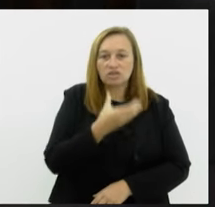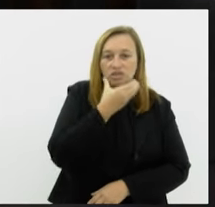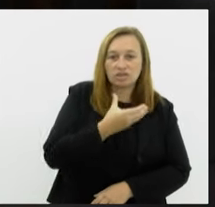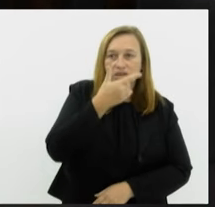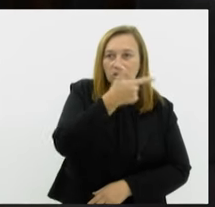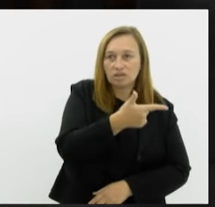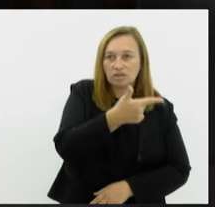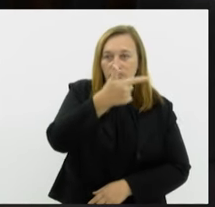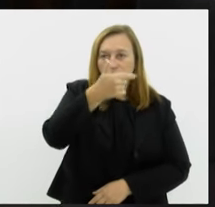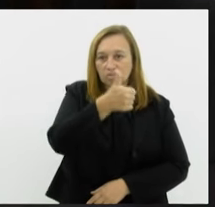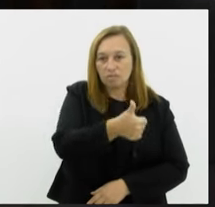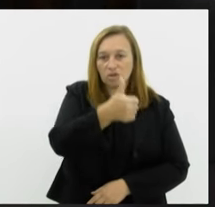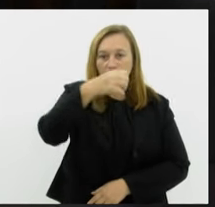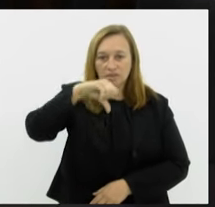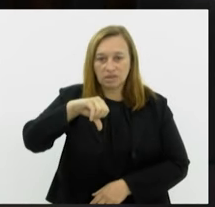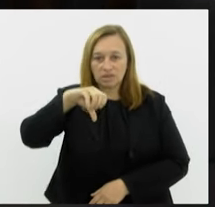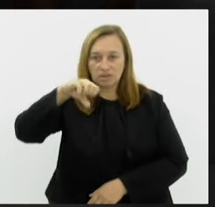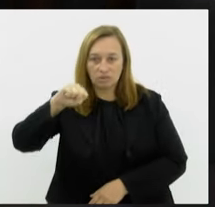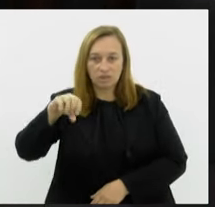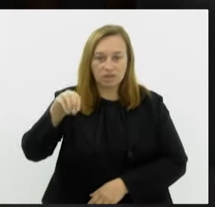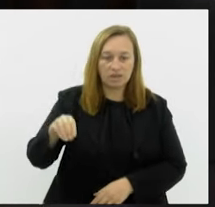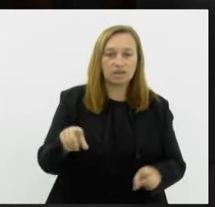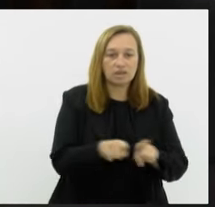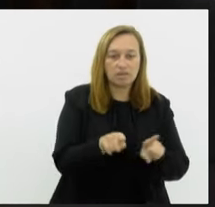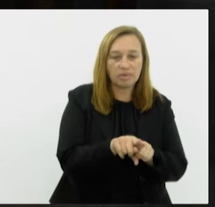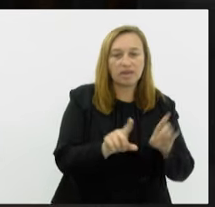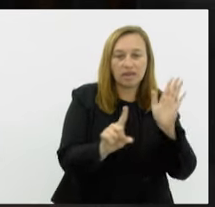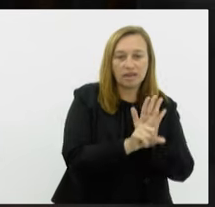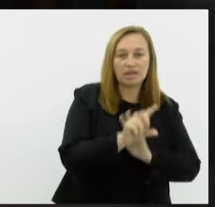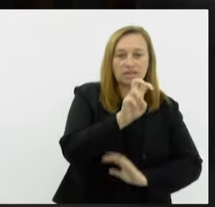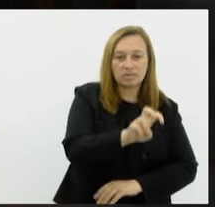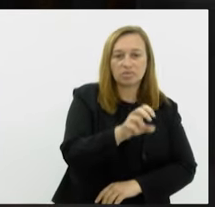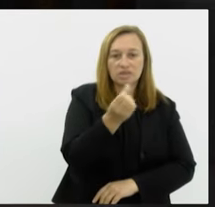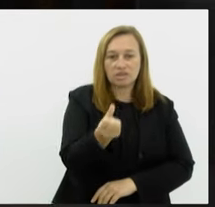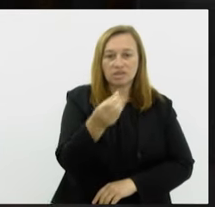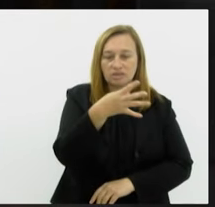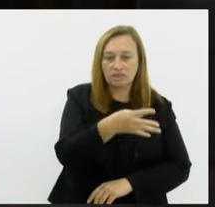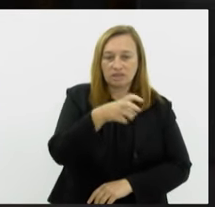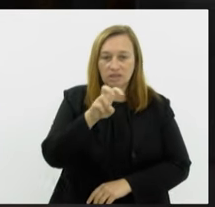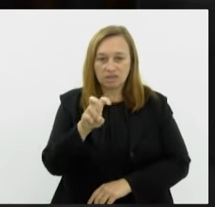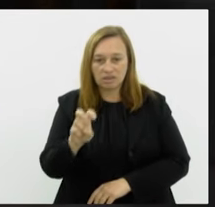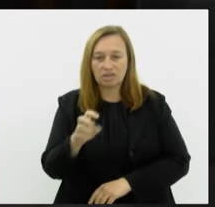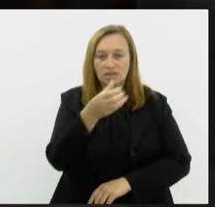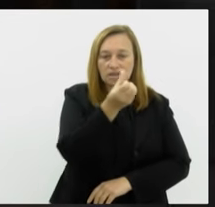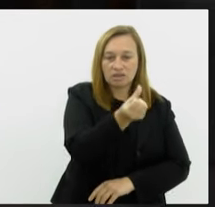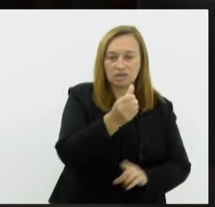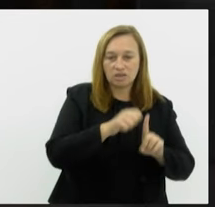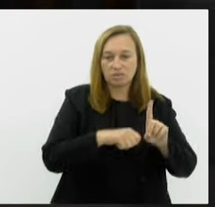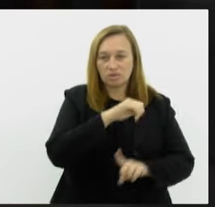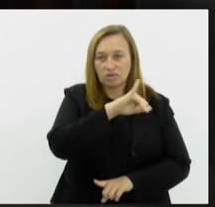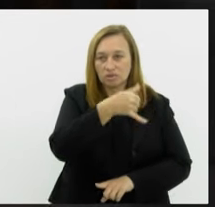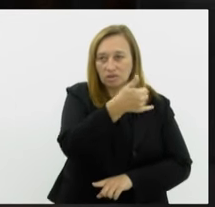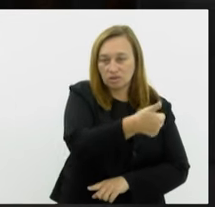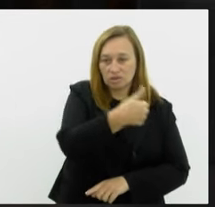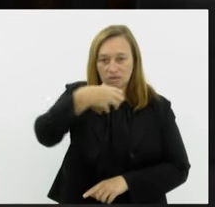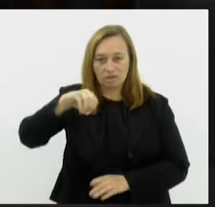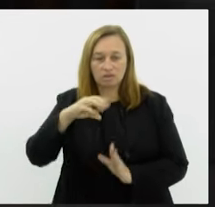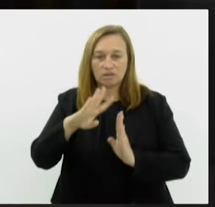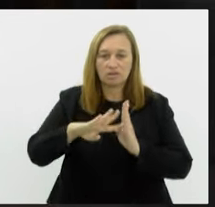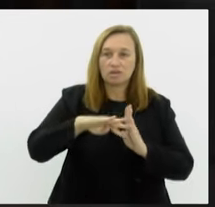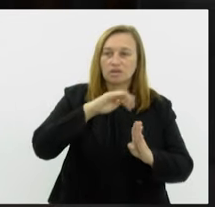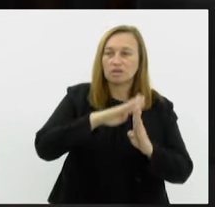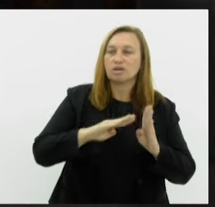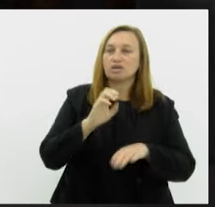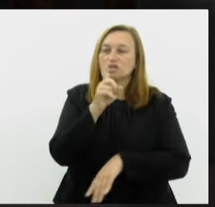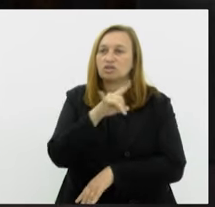80, e a lei 5.645, de 6 de janeiro de 2010, para instituir no calendário oficial do Estado do Rio de Janeiro o Dia